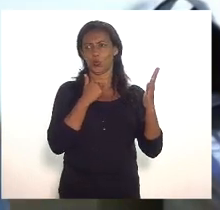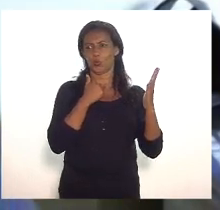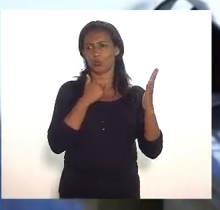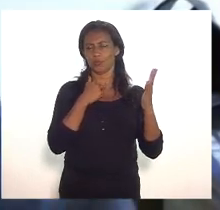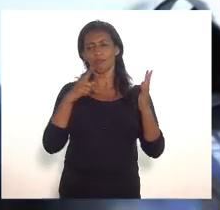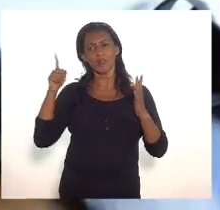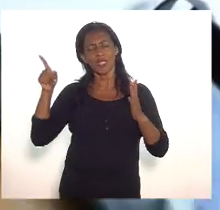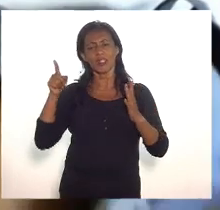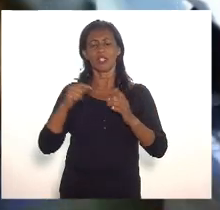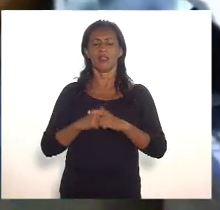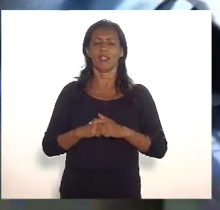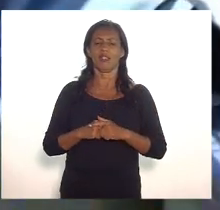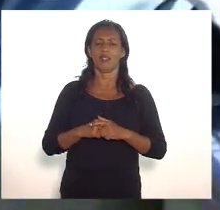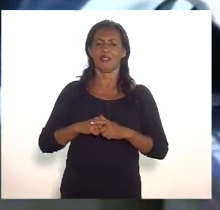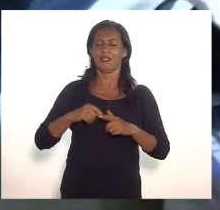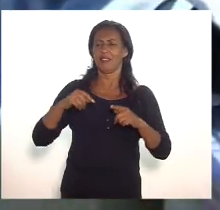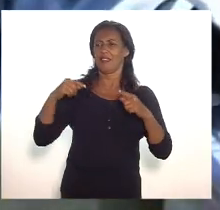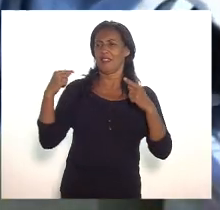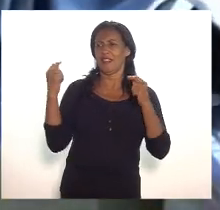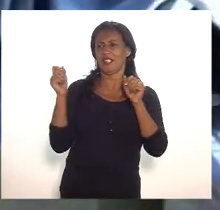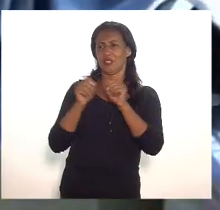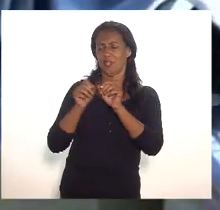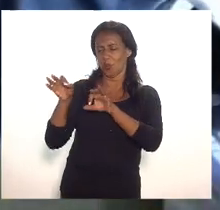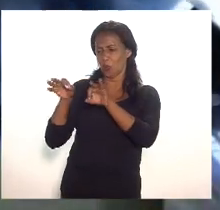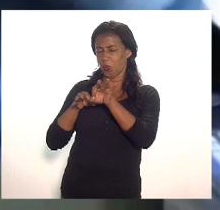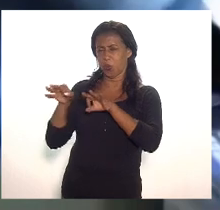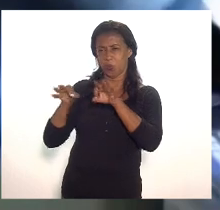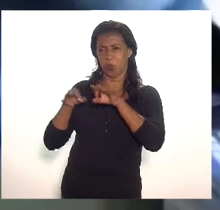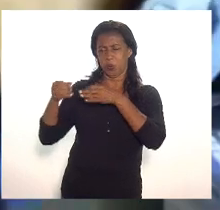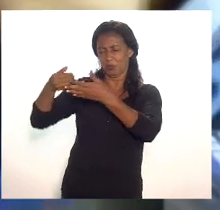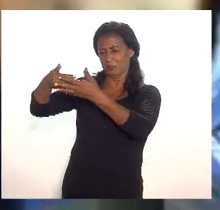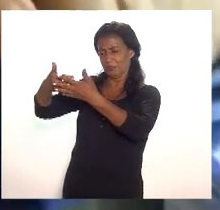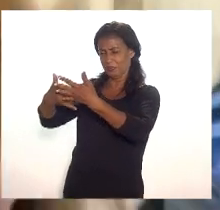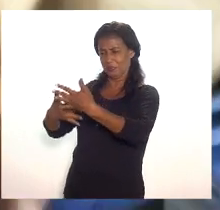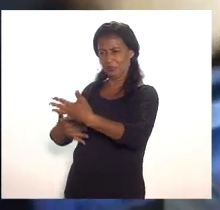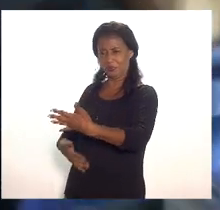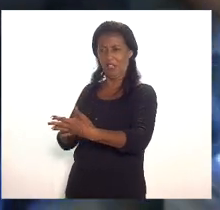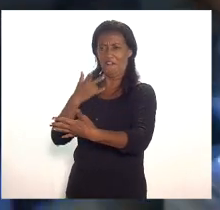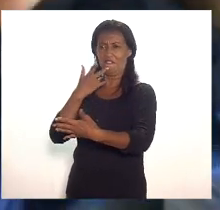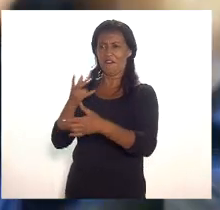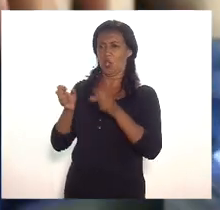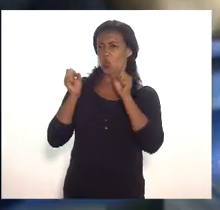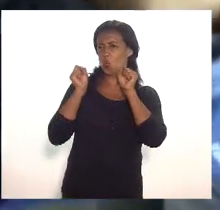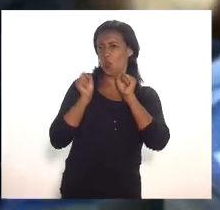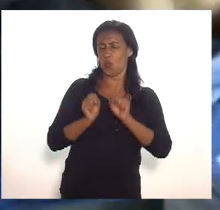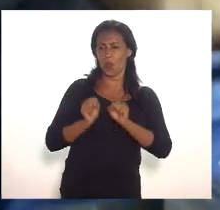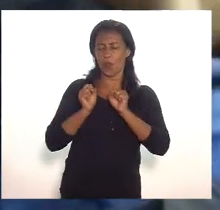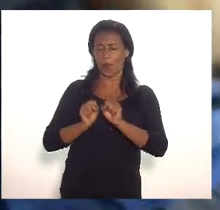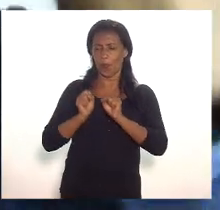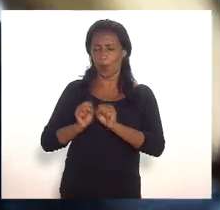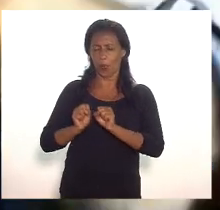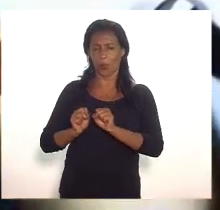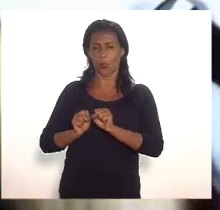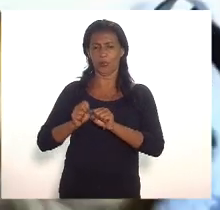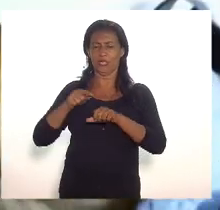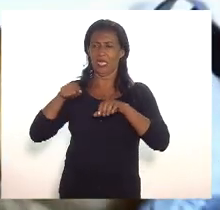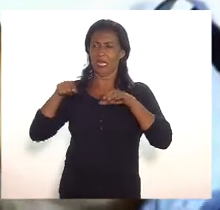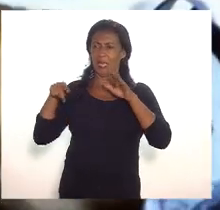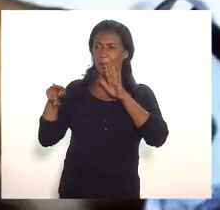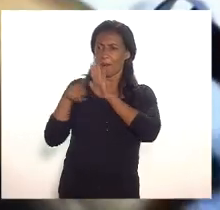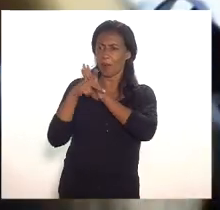procuradores construíram uma tese jurídica enorme, dizendo que o poder concedente na região